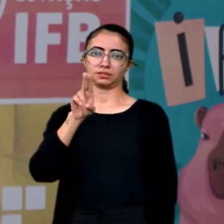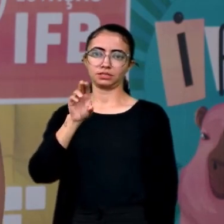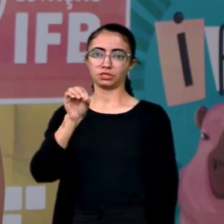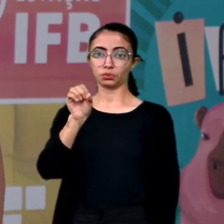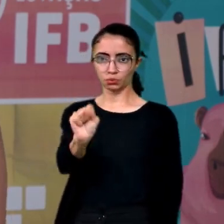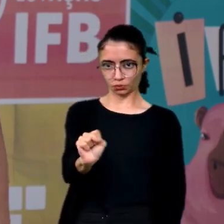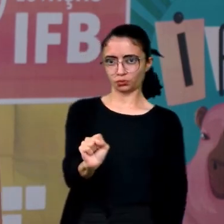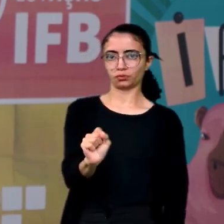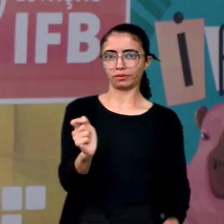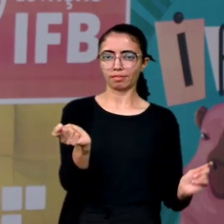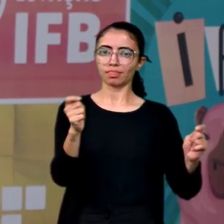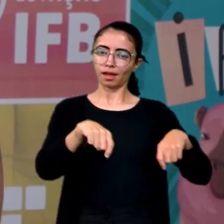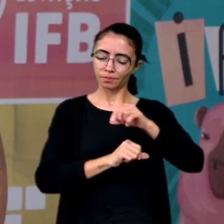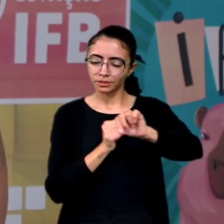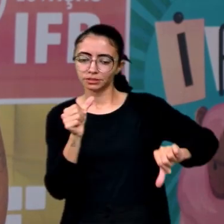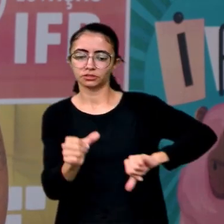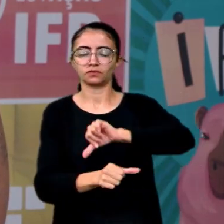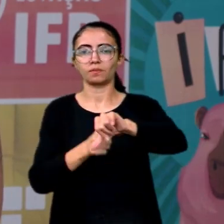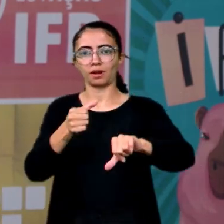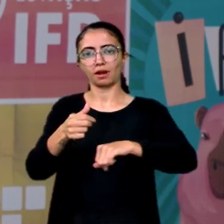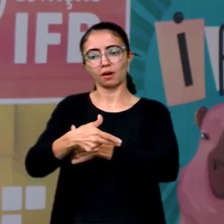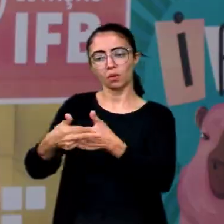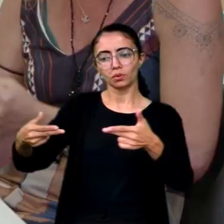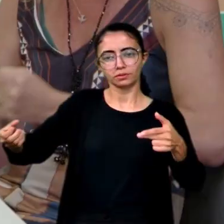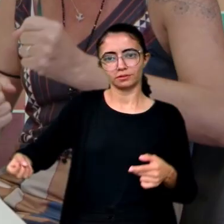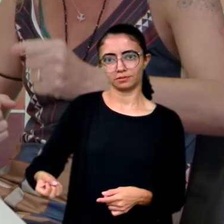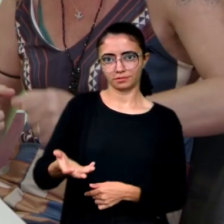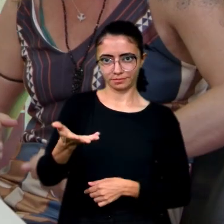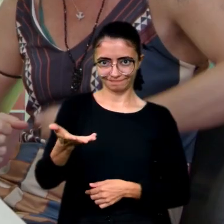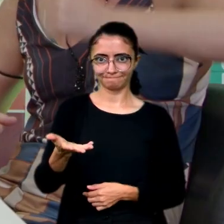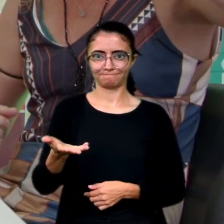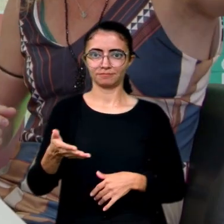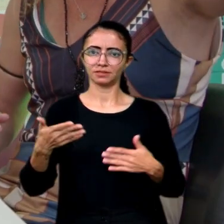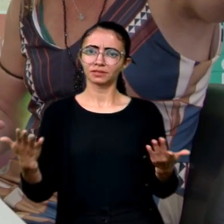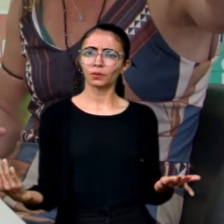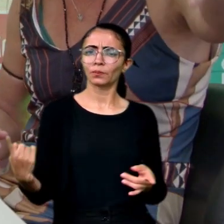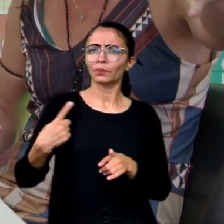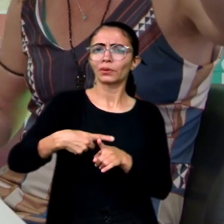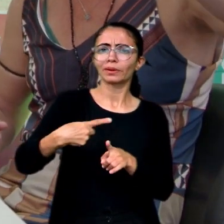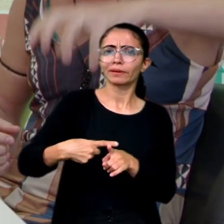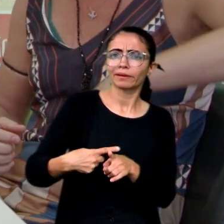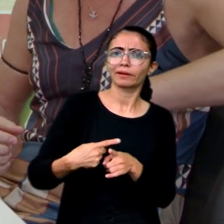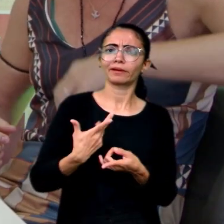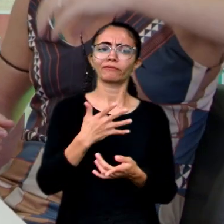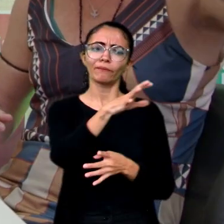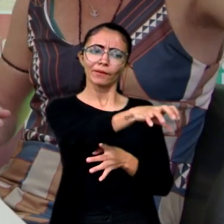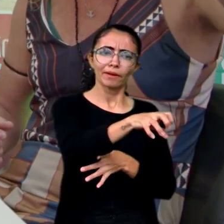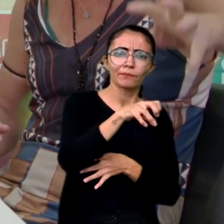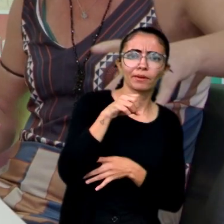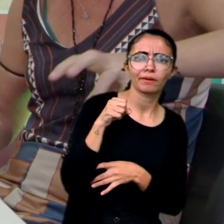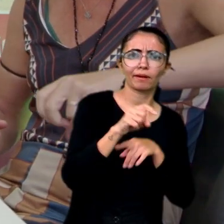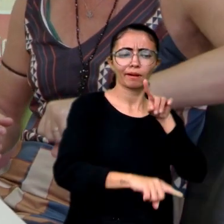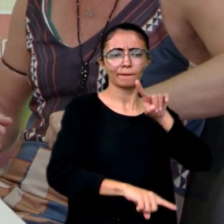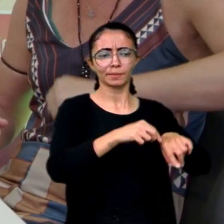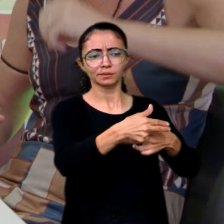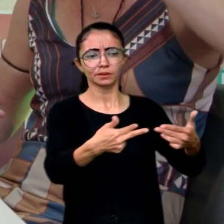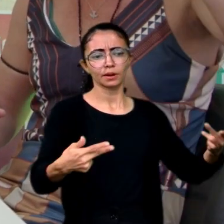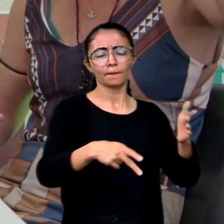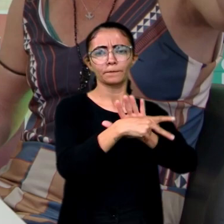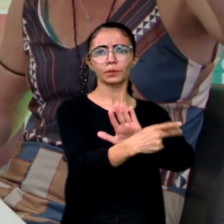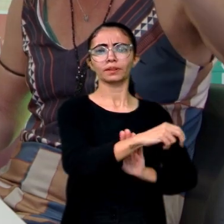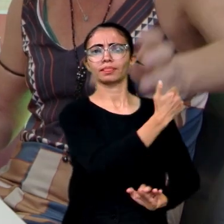né? Então, a gente já tem a indústria. Então, por que eu tenho que ficar indo buscar matéria-prima lá na natureza,